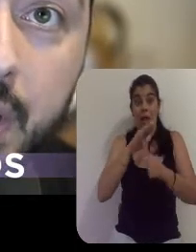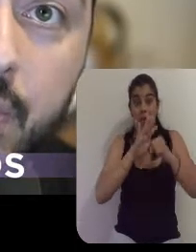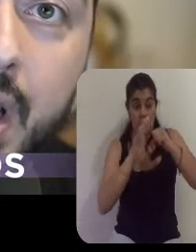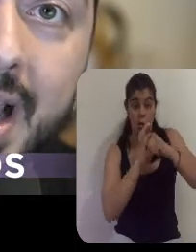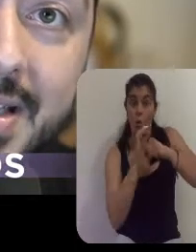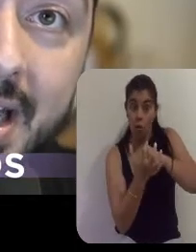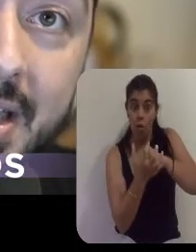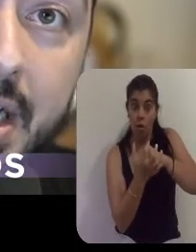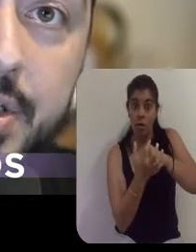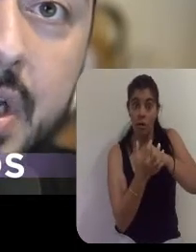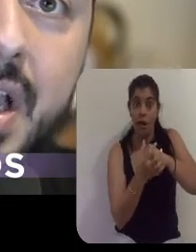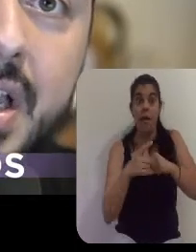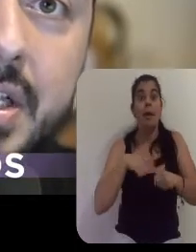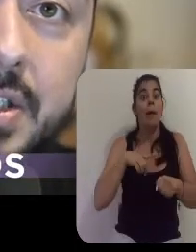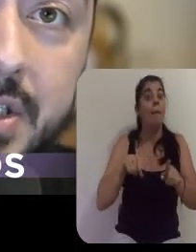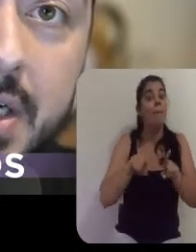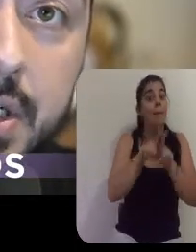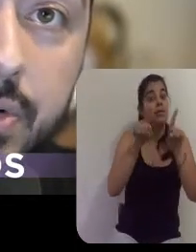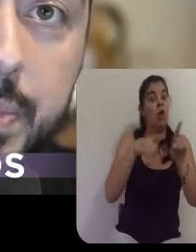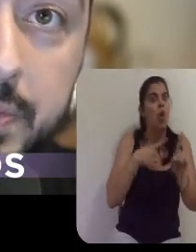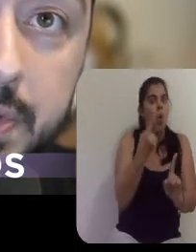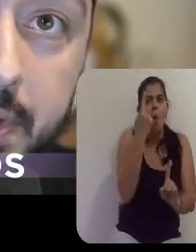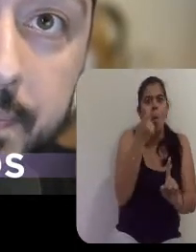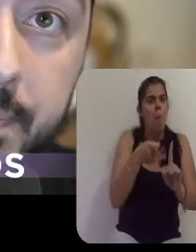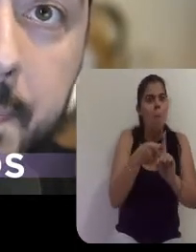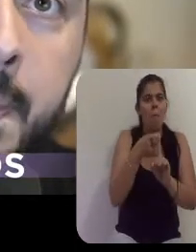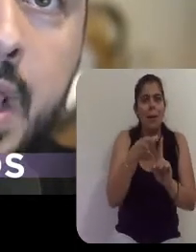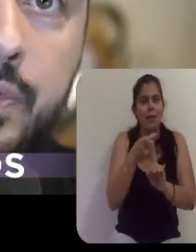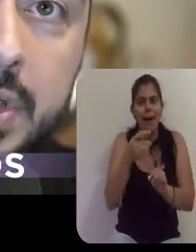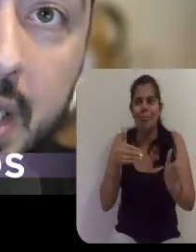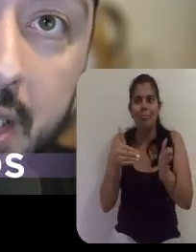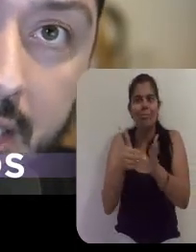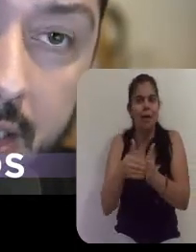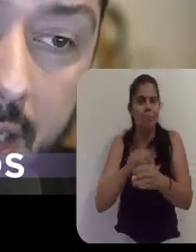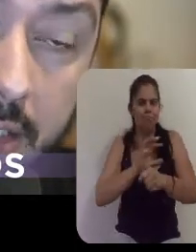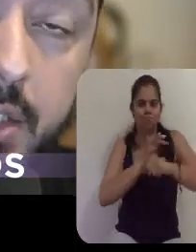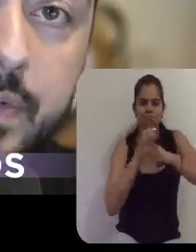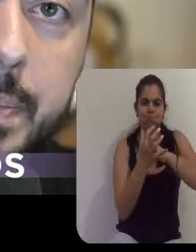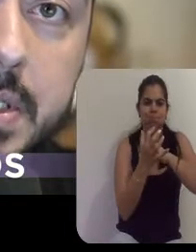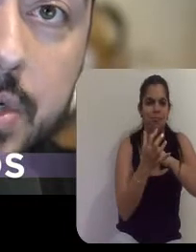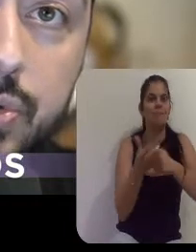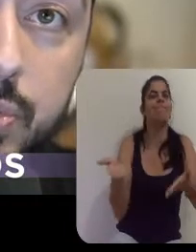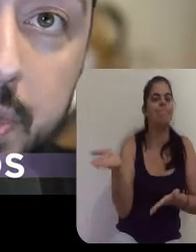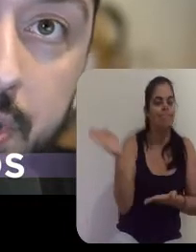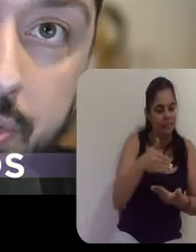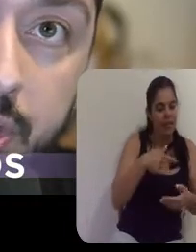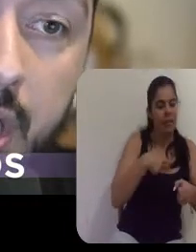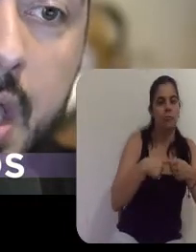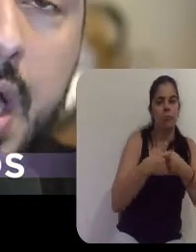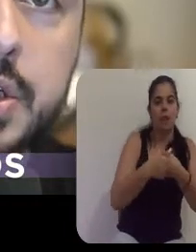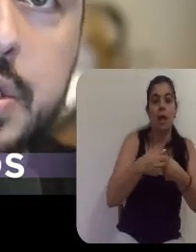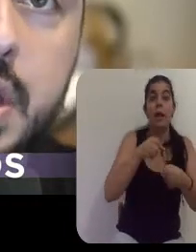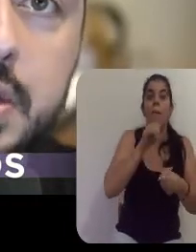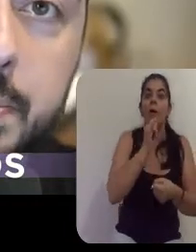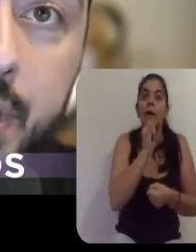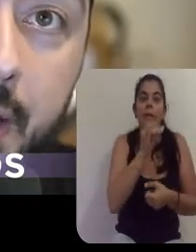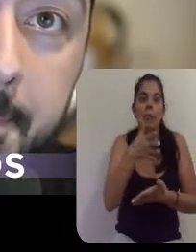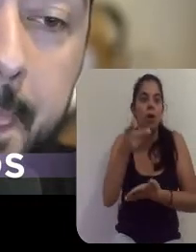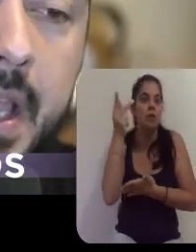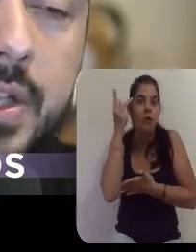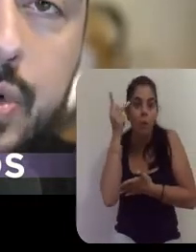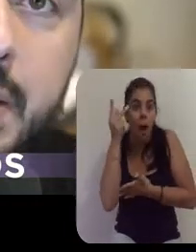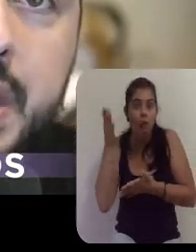São Paulo, essa realidade já chegou para você. Eu vou estar aqui, a gente vai passar junto por isso, a gente tem que se